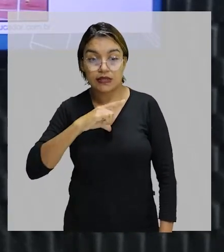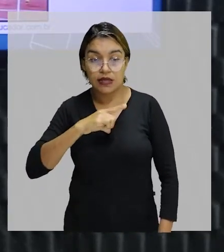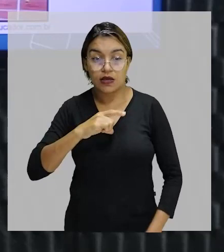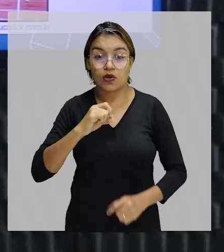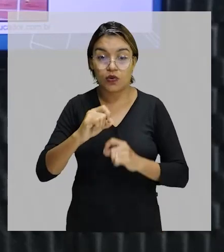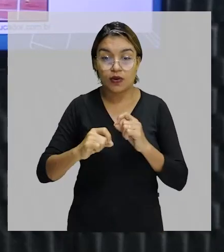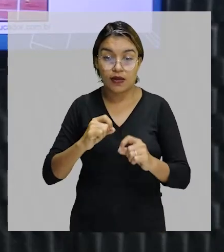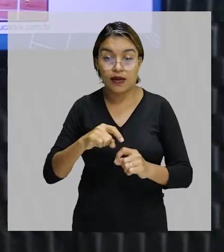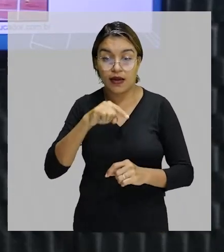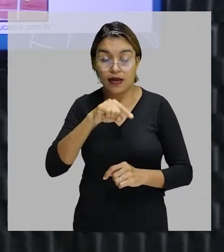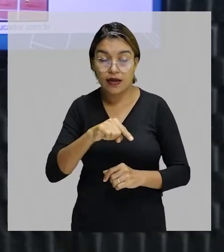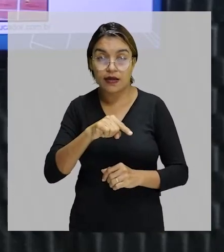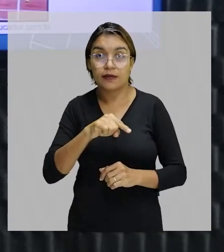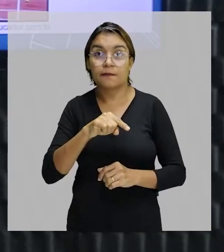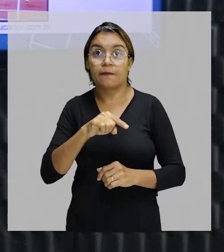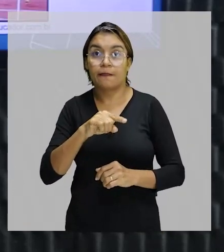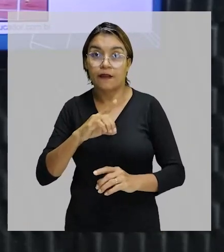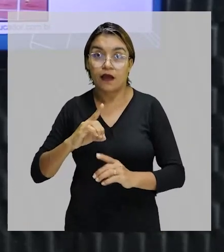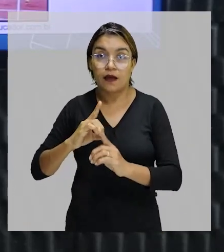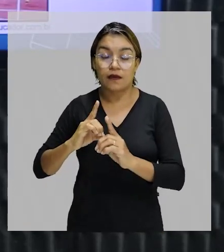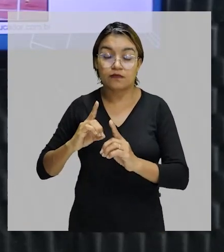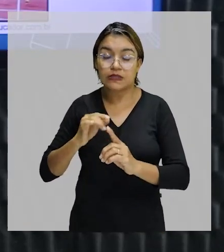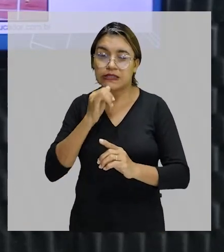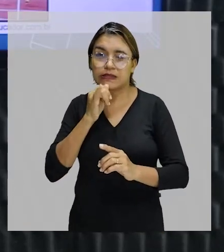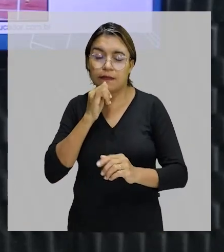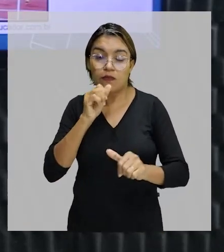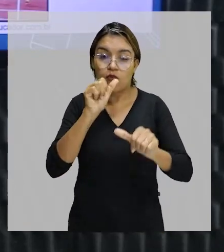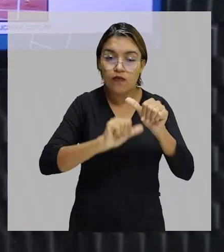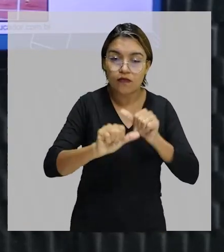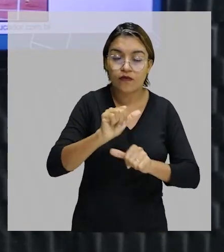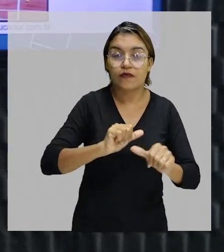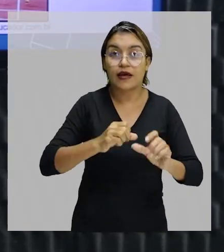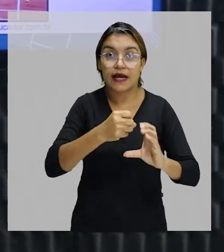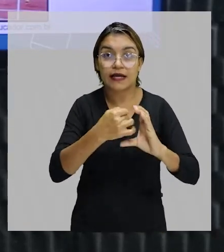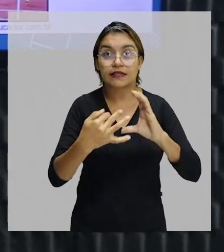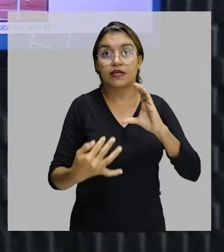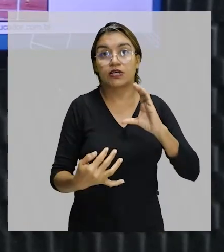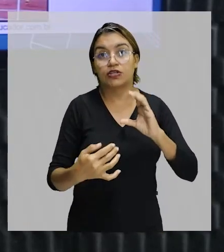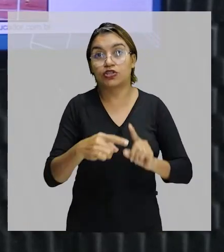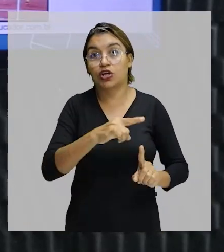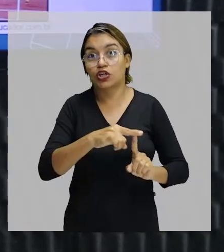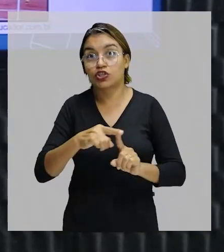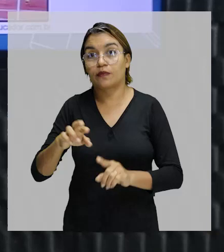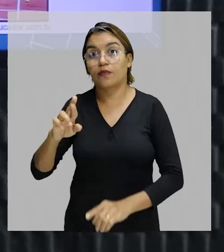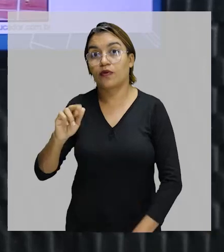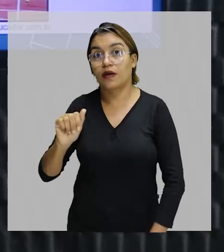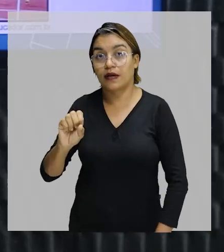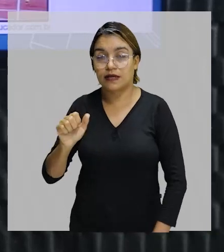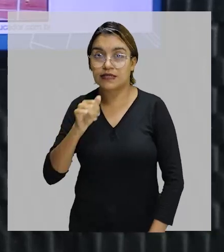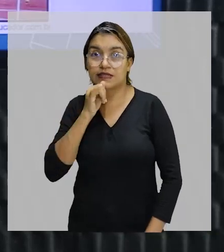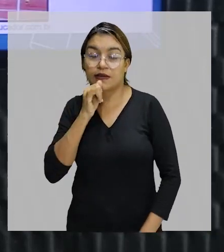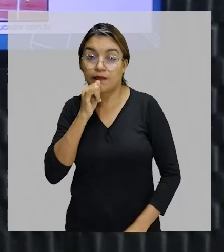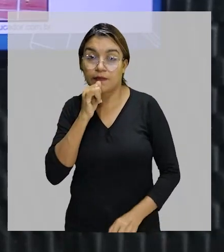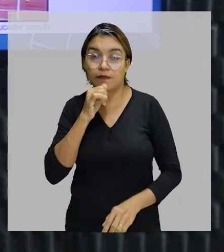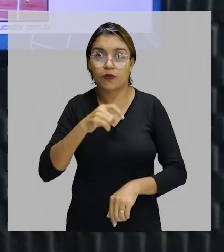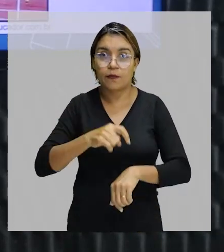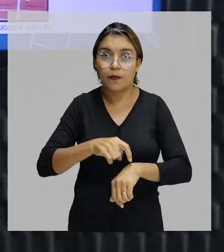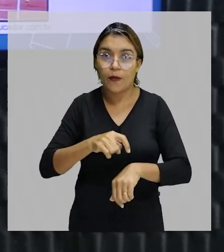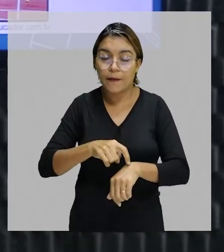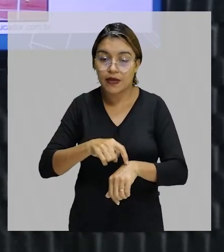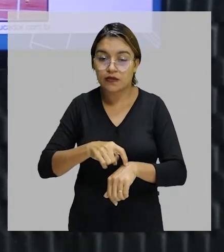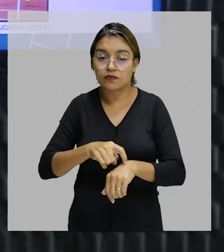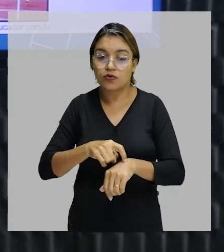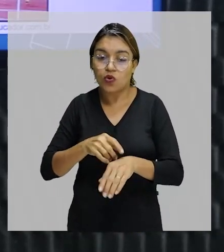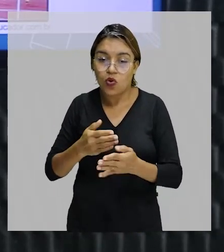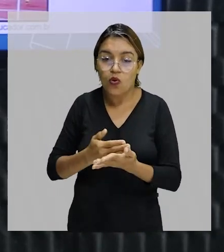ele absolverá aquelas características das provas rasas. A saída é realizada em bloco e